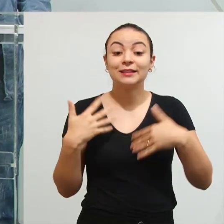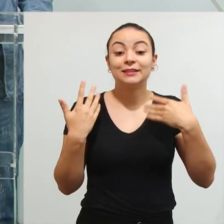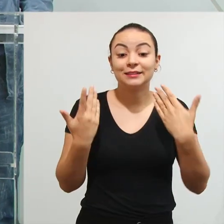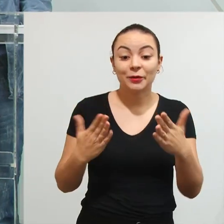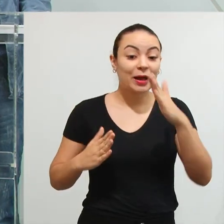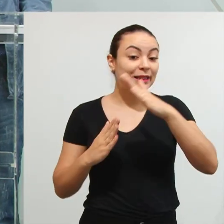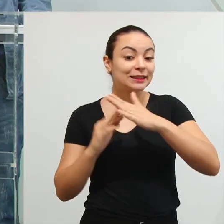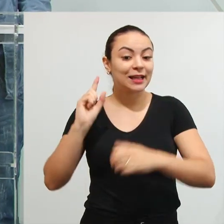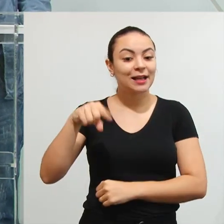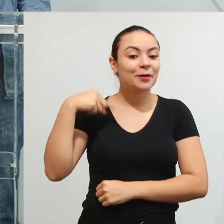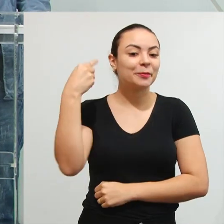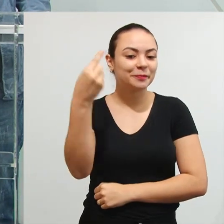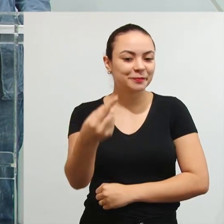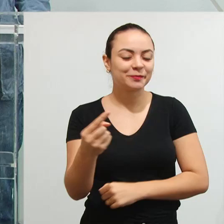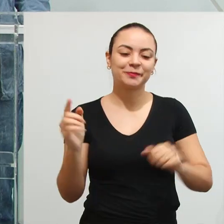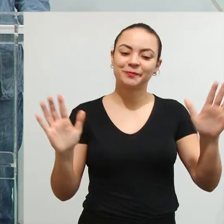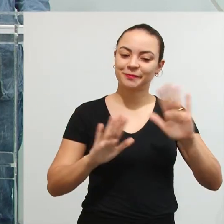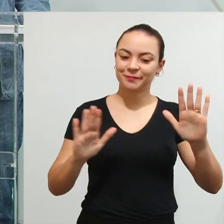primeira aula.